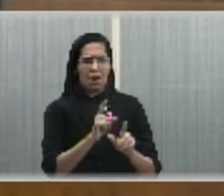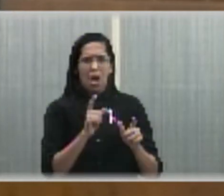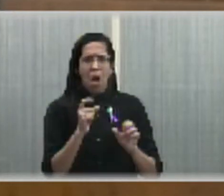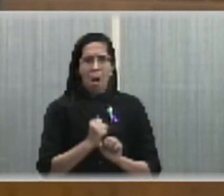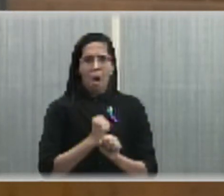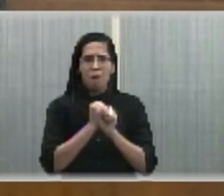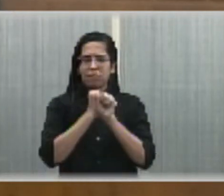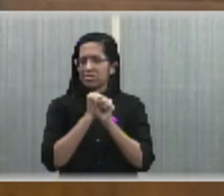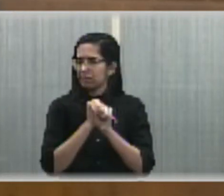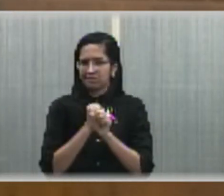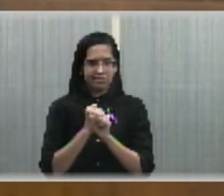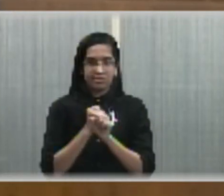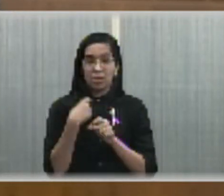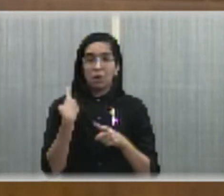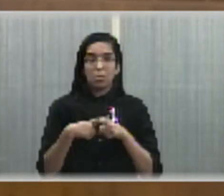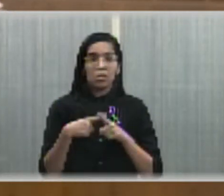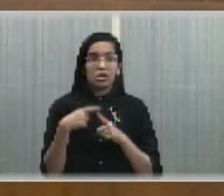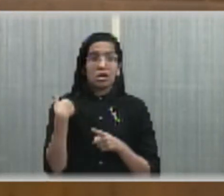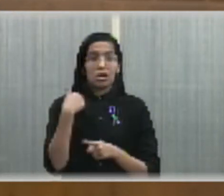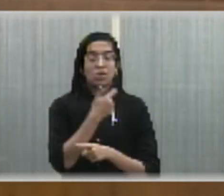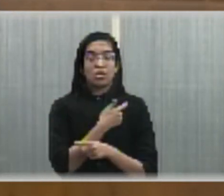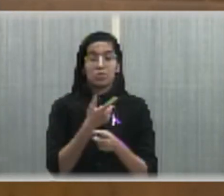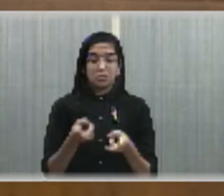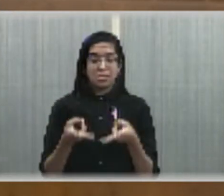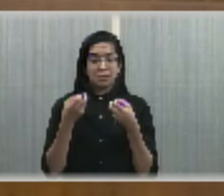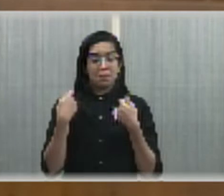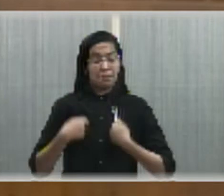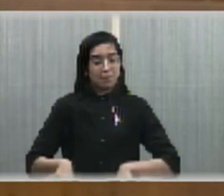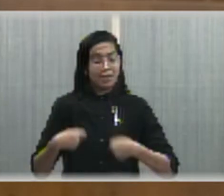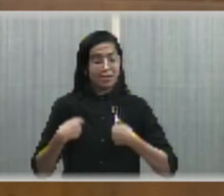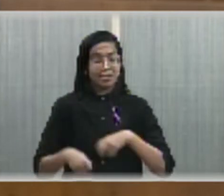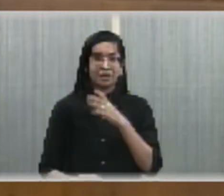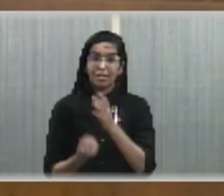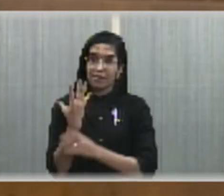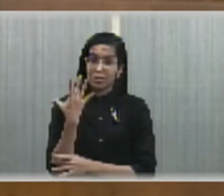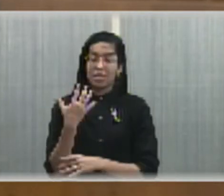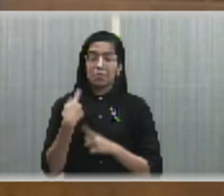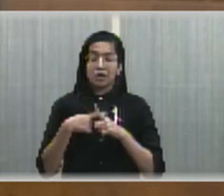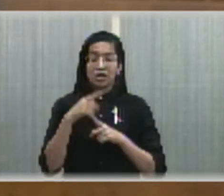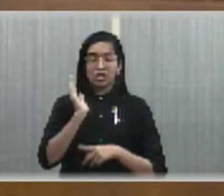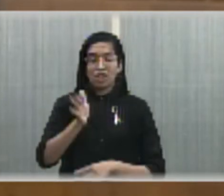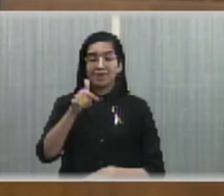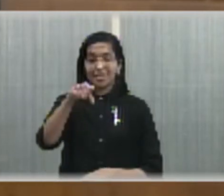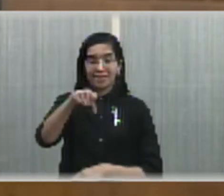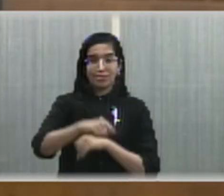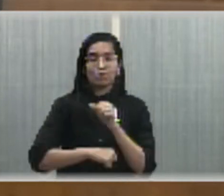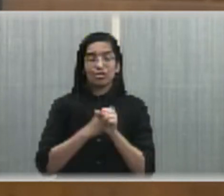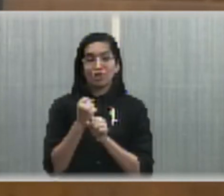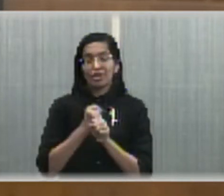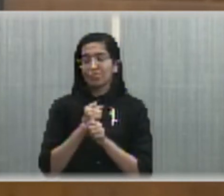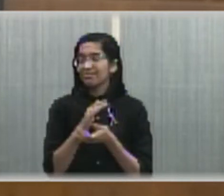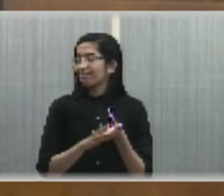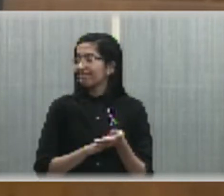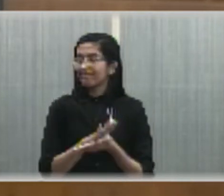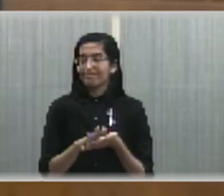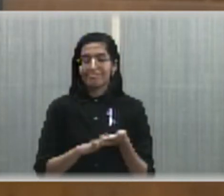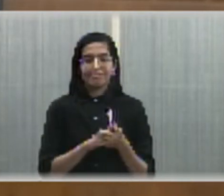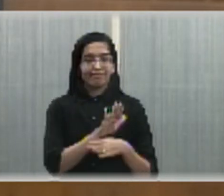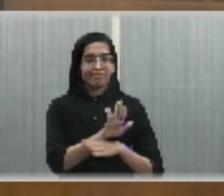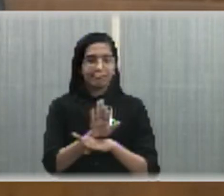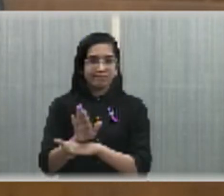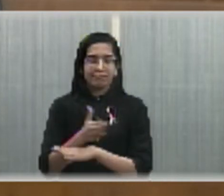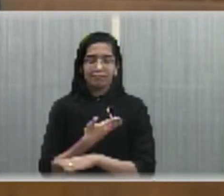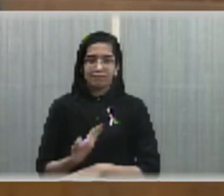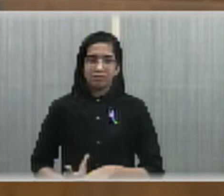Estado. Até porque nós estamos carentes, porque estamos com 7 anos e 7 meses sem nada do governo do Estado. Agora,